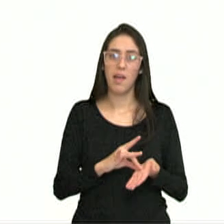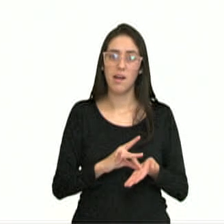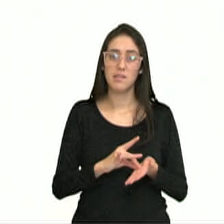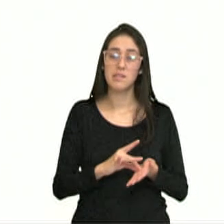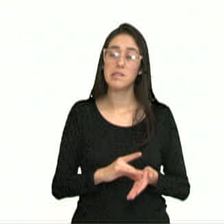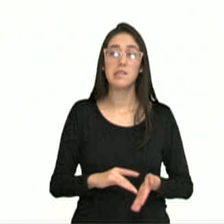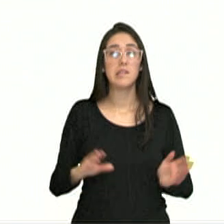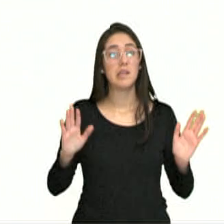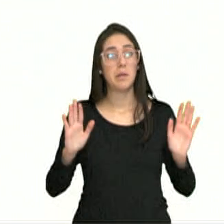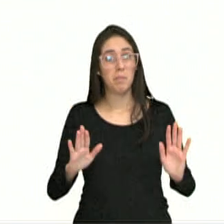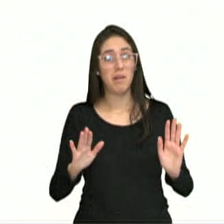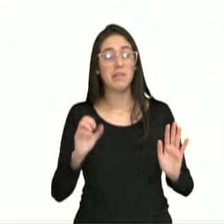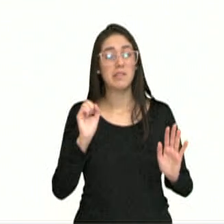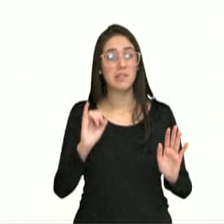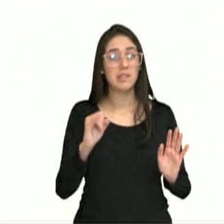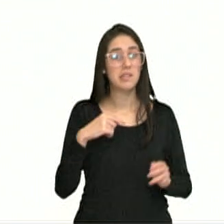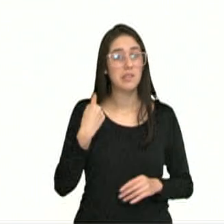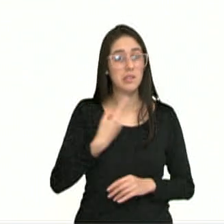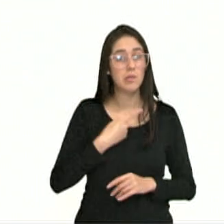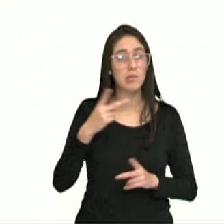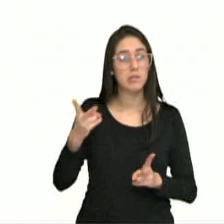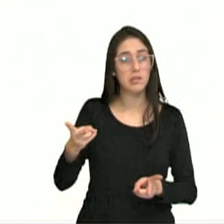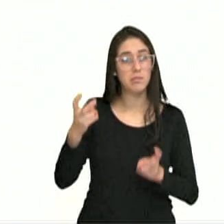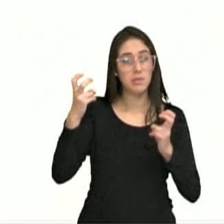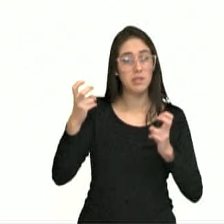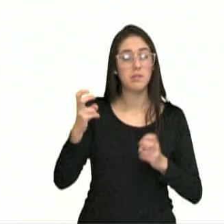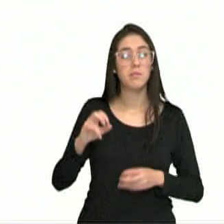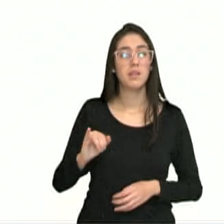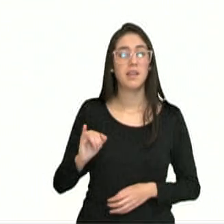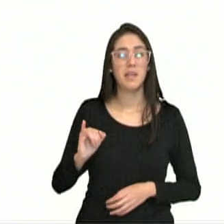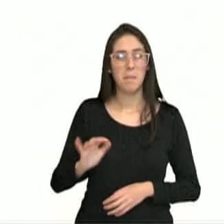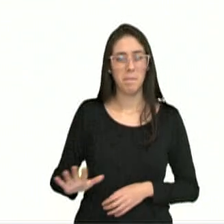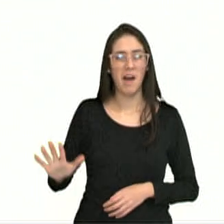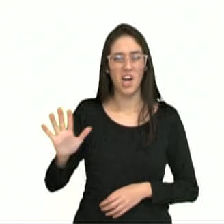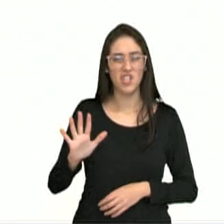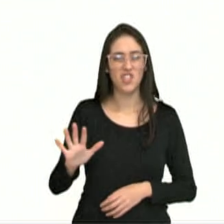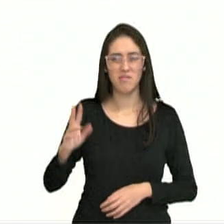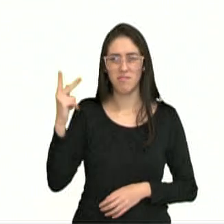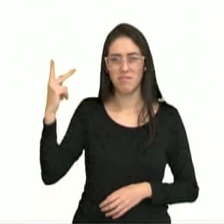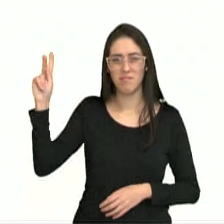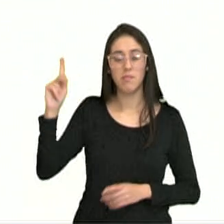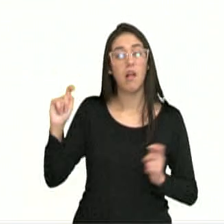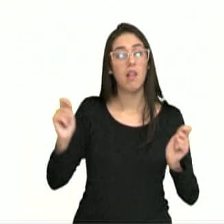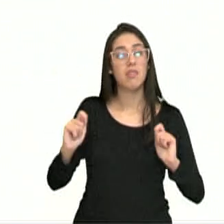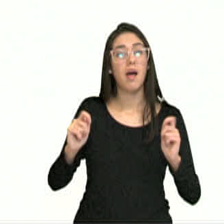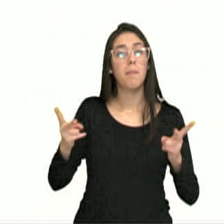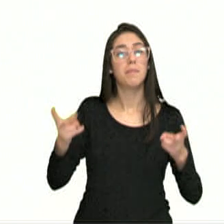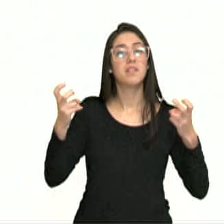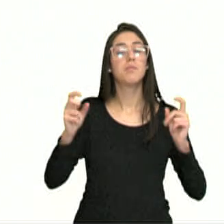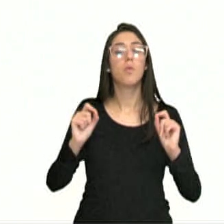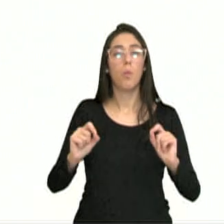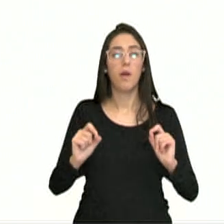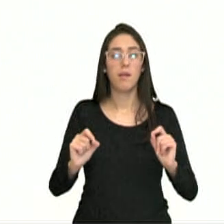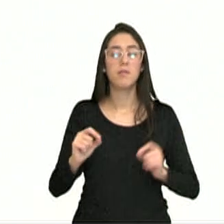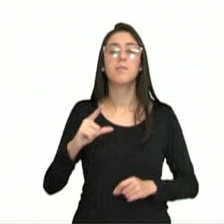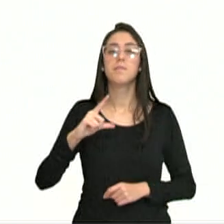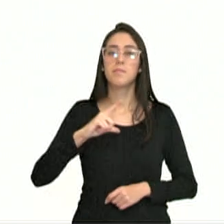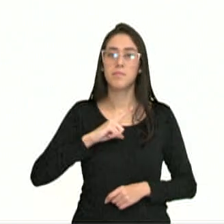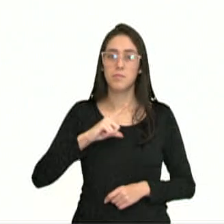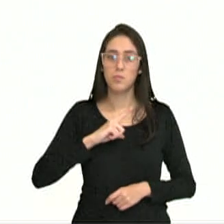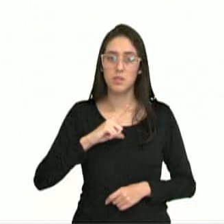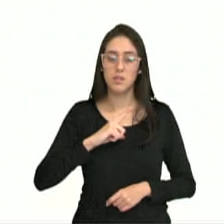Entretanto, quando analisamos a imagem da função, é possível saber que ela se encontra